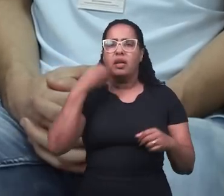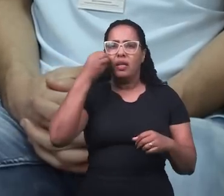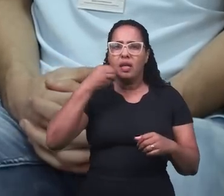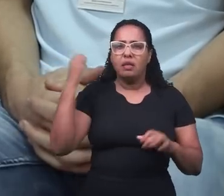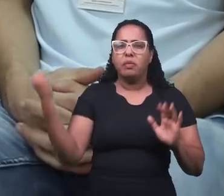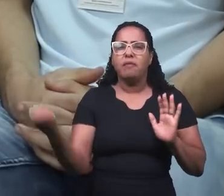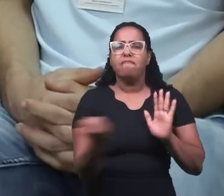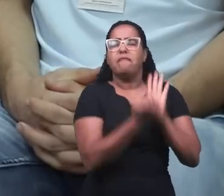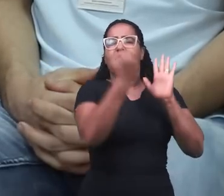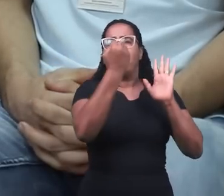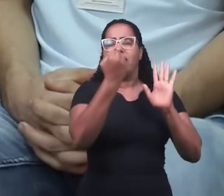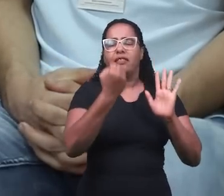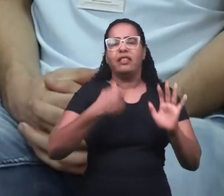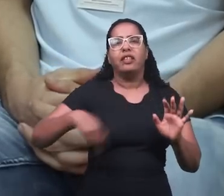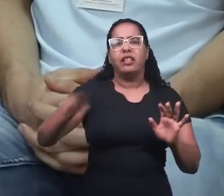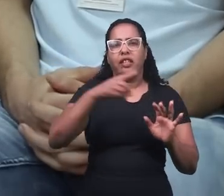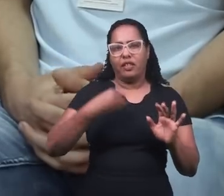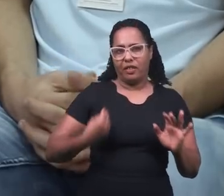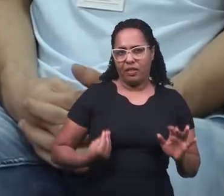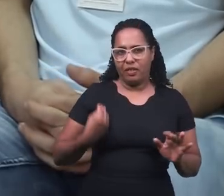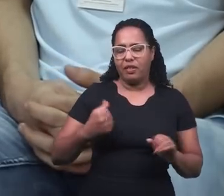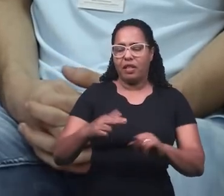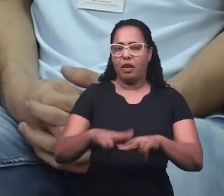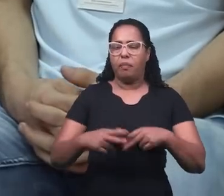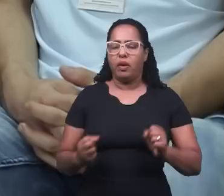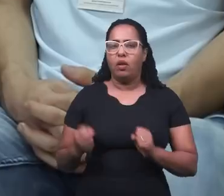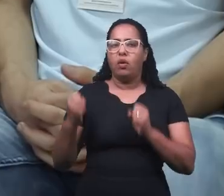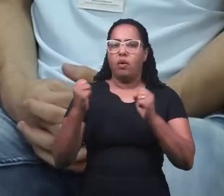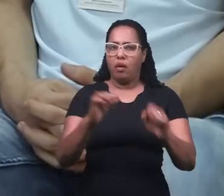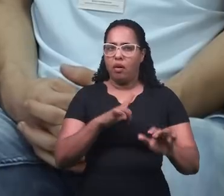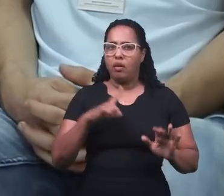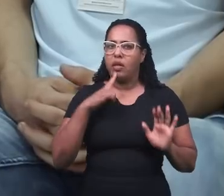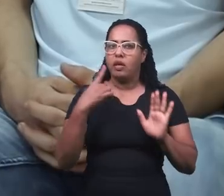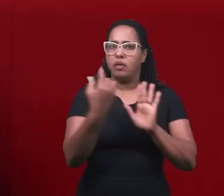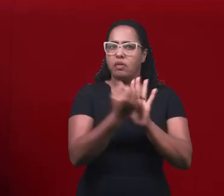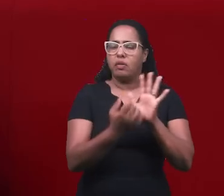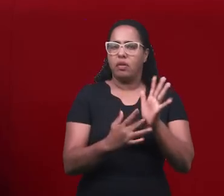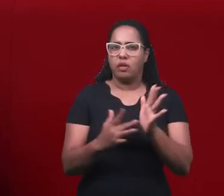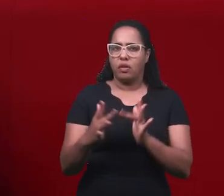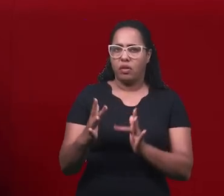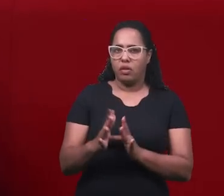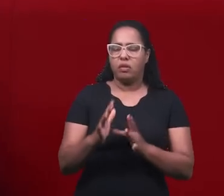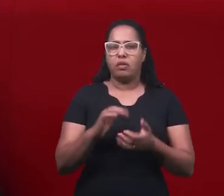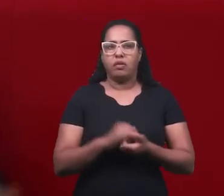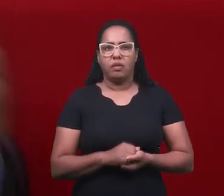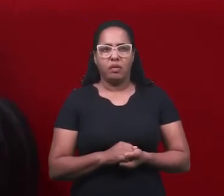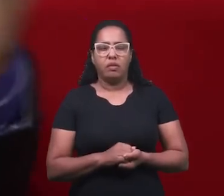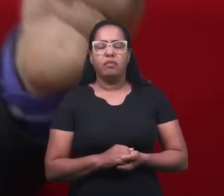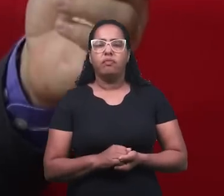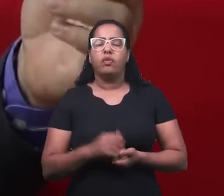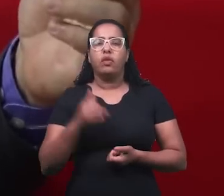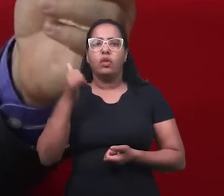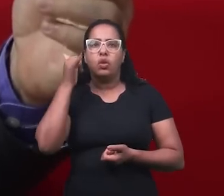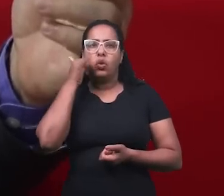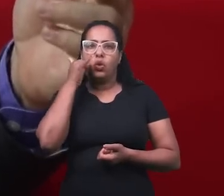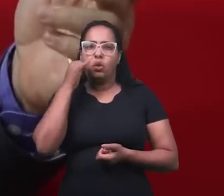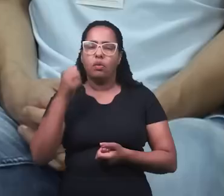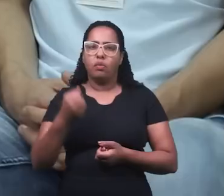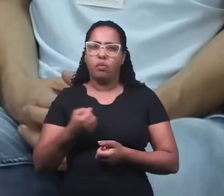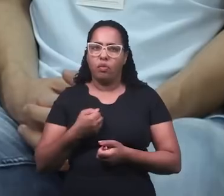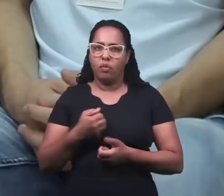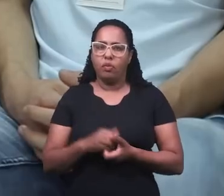uma experiência muito grande, marcante para nós, pelo poder do sangue de Jesus no meio da igreja. Glória a Jesus. O seu contato com ele era por